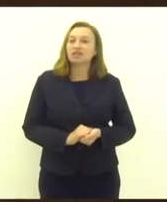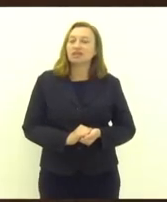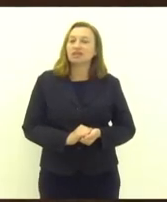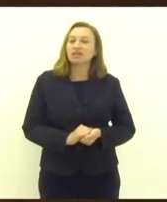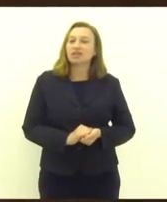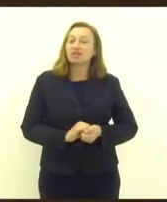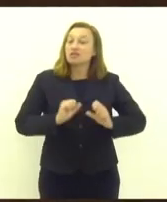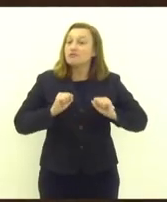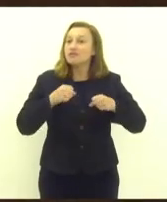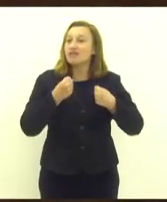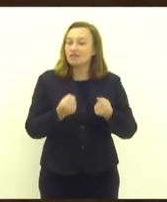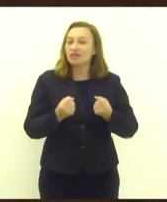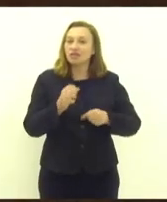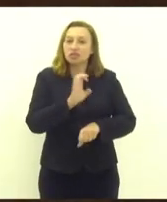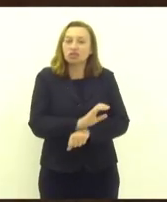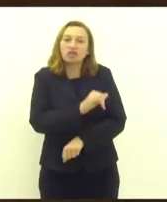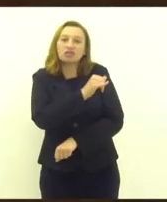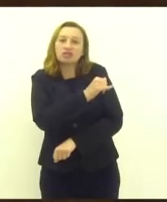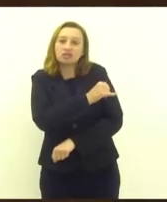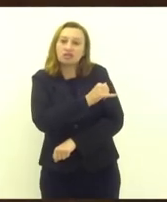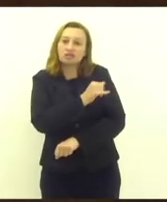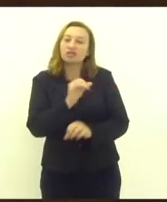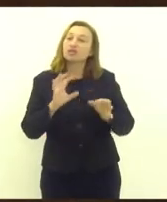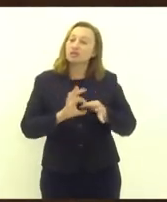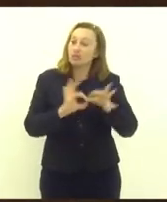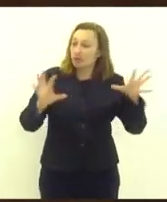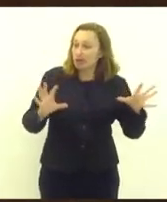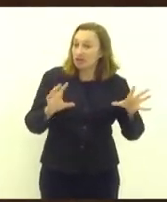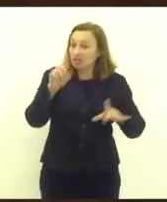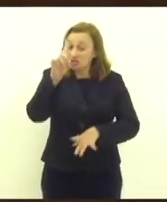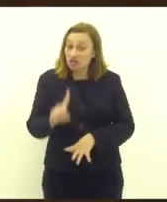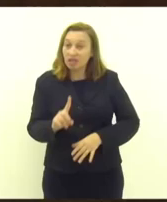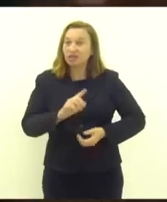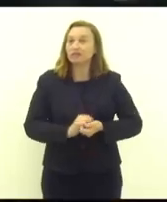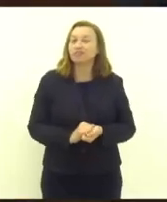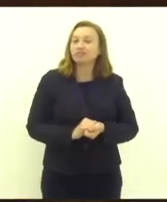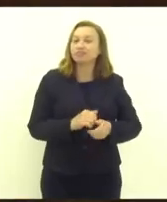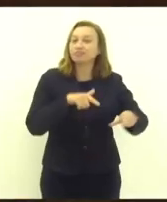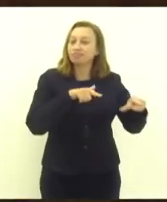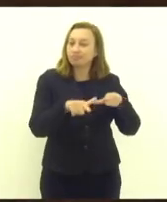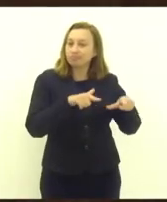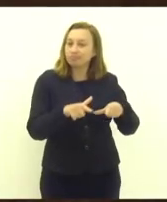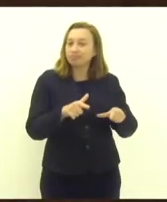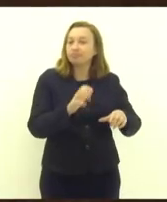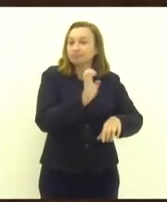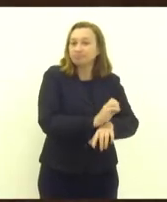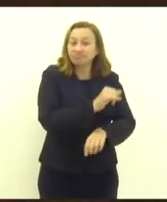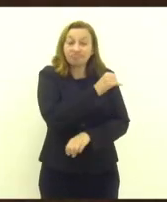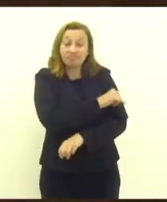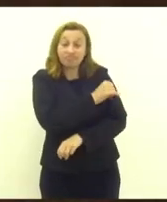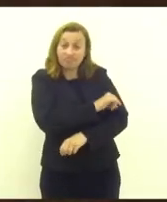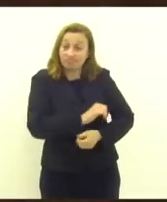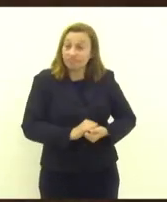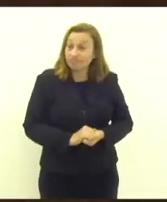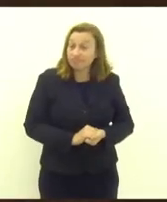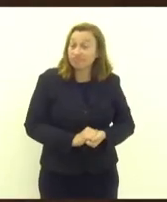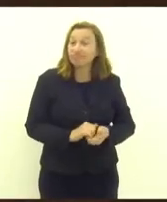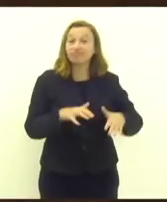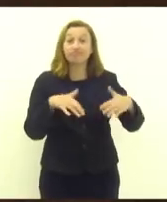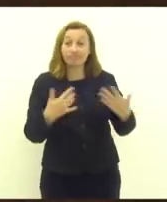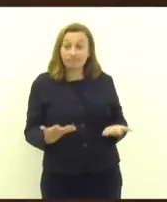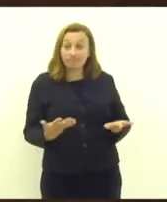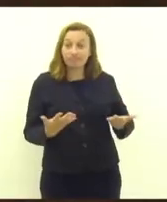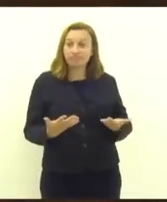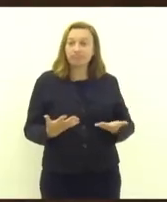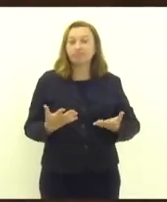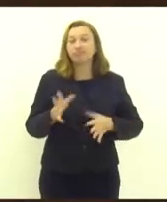bastões da defesa do Estado democrático de direitos enquanto atuou na magistratura aqui do Estado do Rio de Janeiro enfim ele